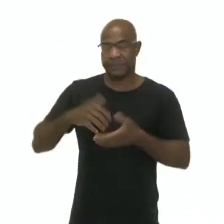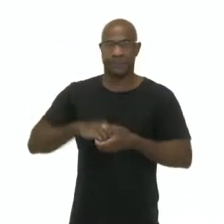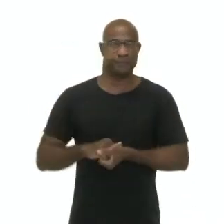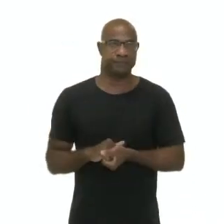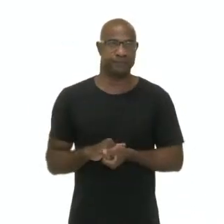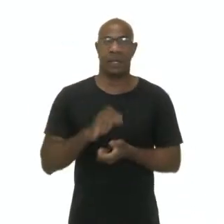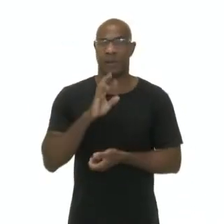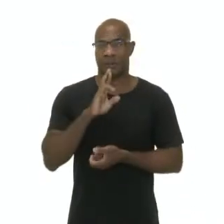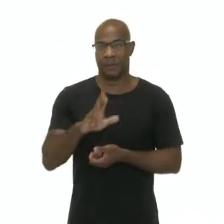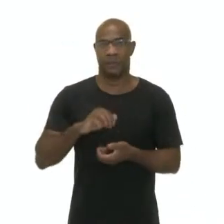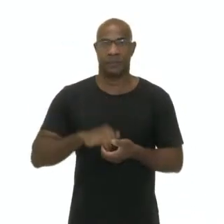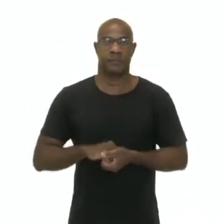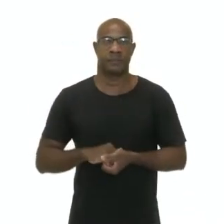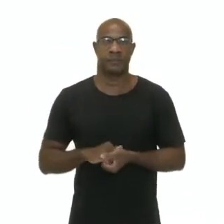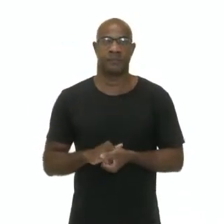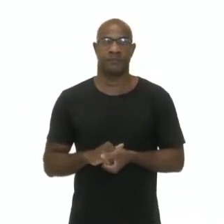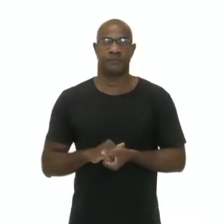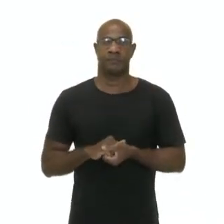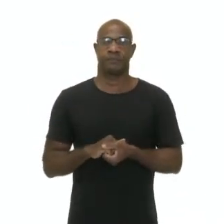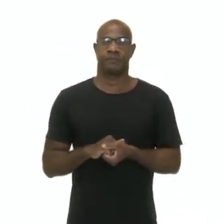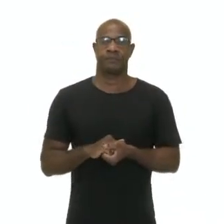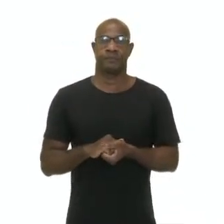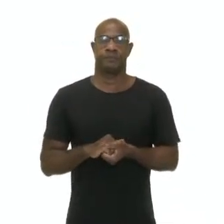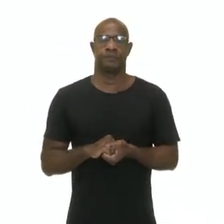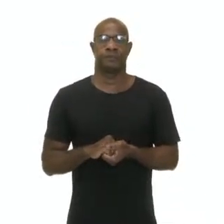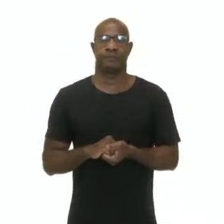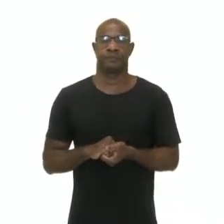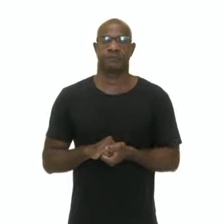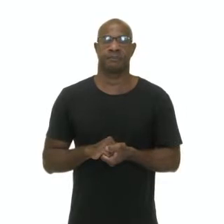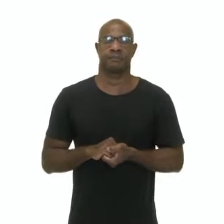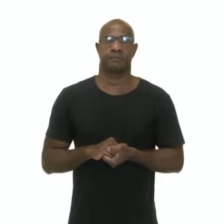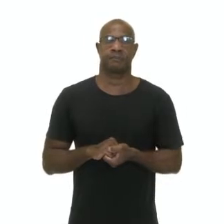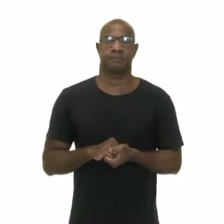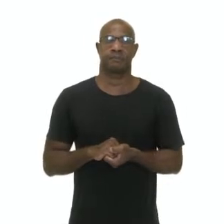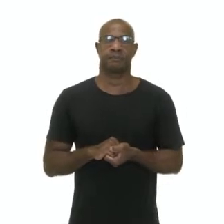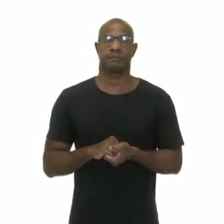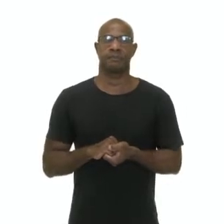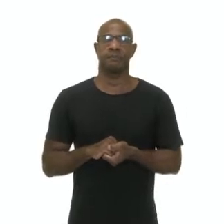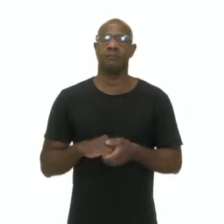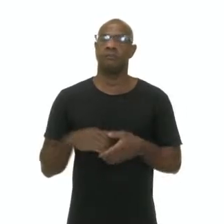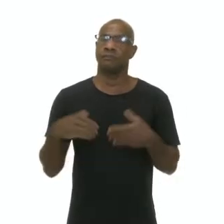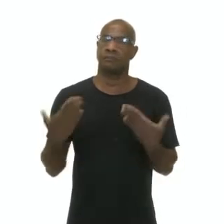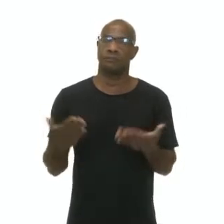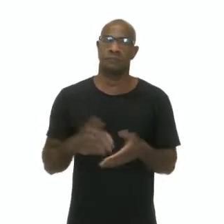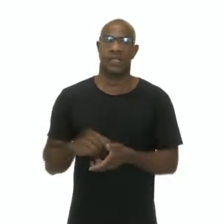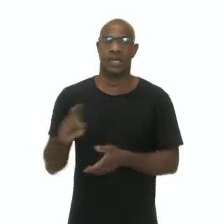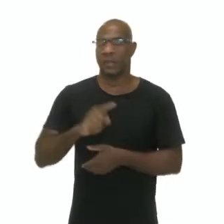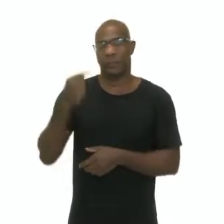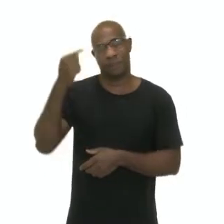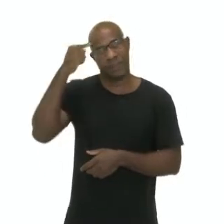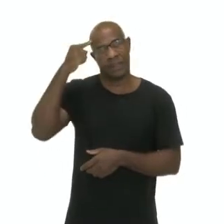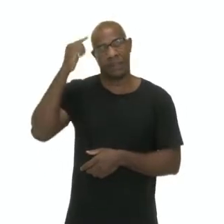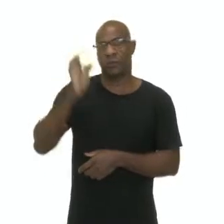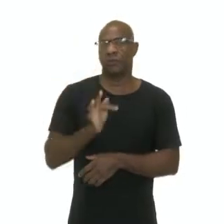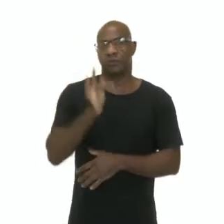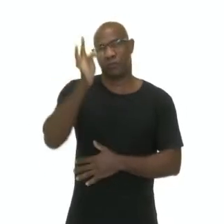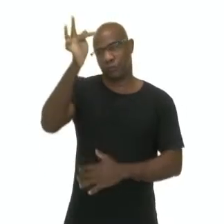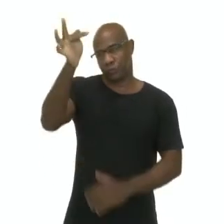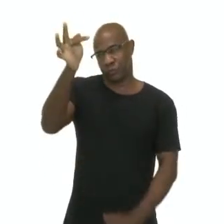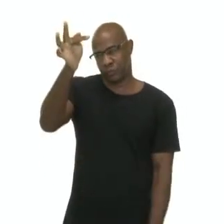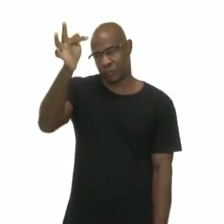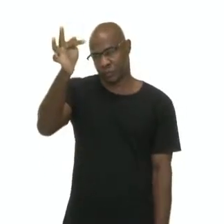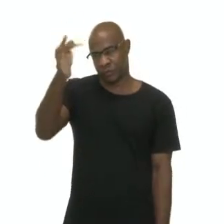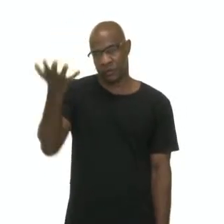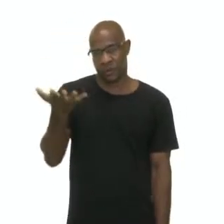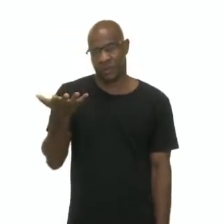Claramente, Libertad disse que não pensa em um futuro tão lejano, ou seja, que ela não pensa no futuro, né, uma ideia,